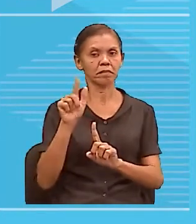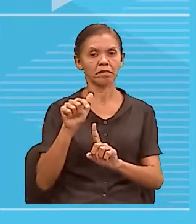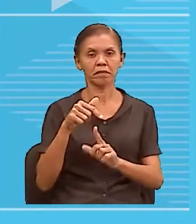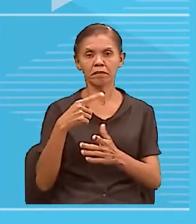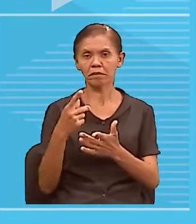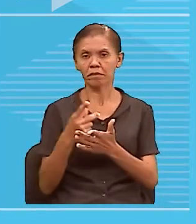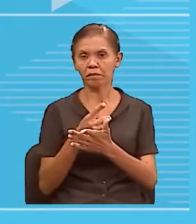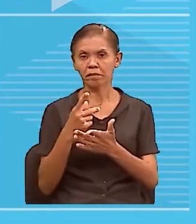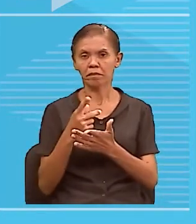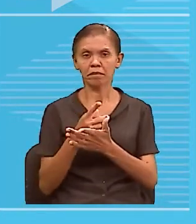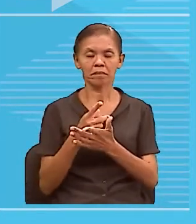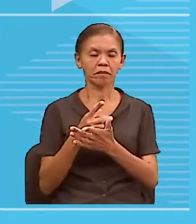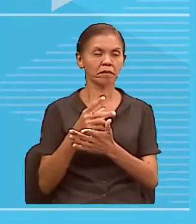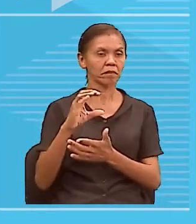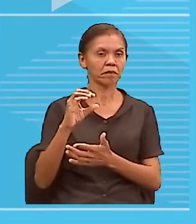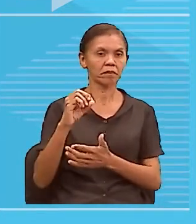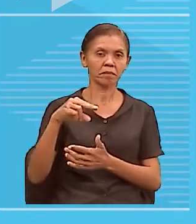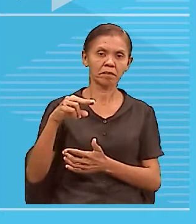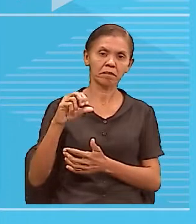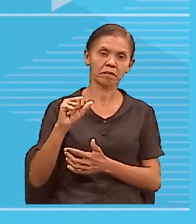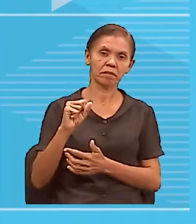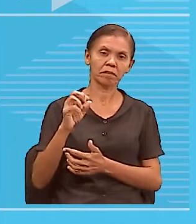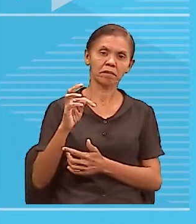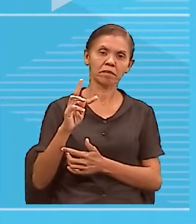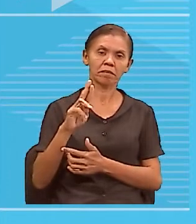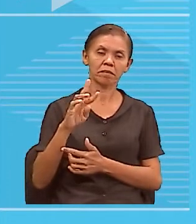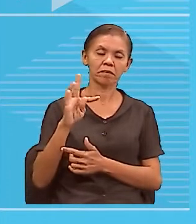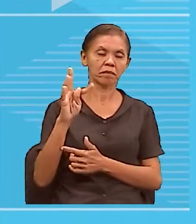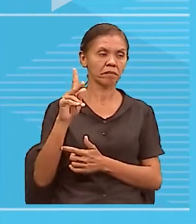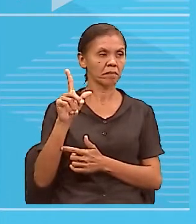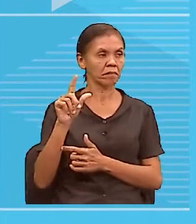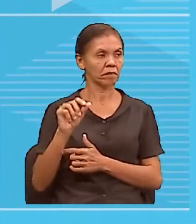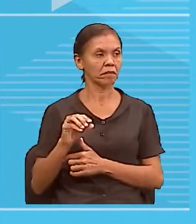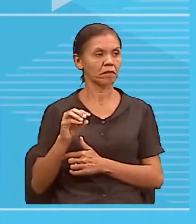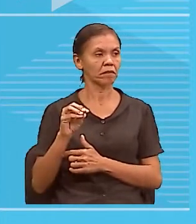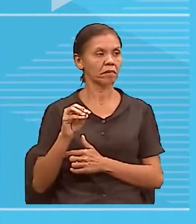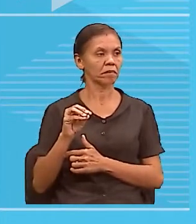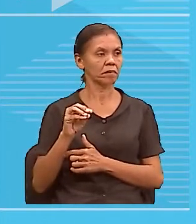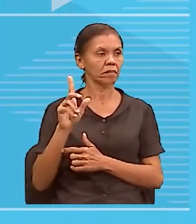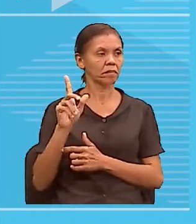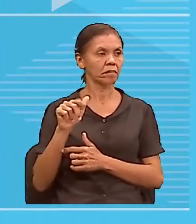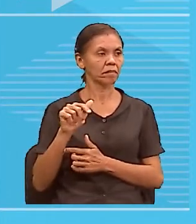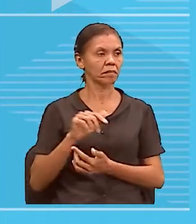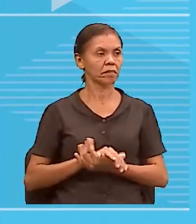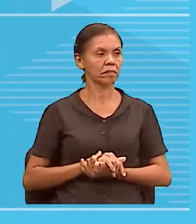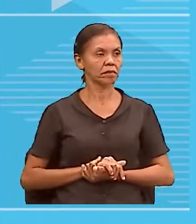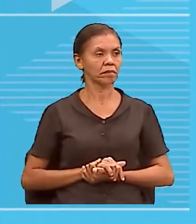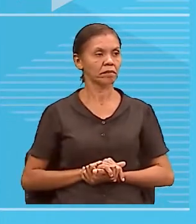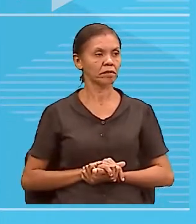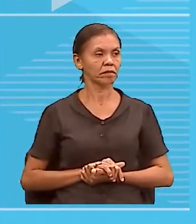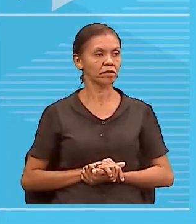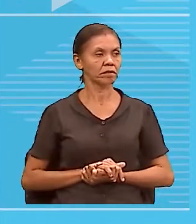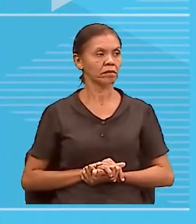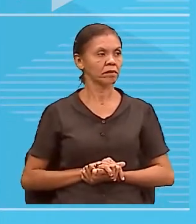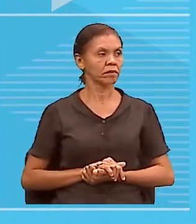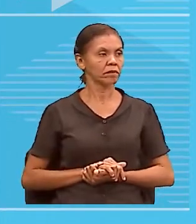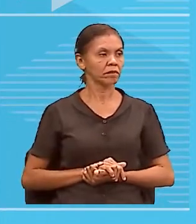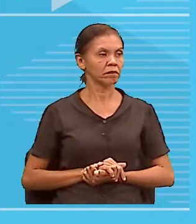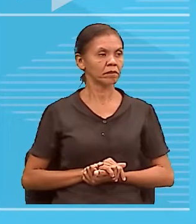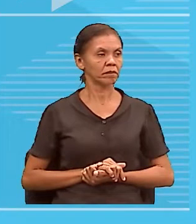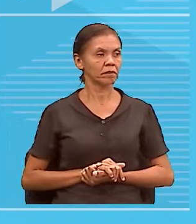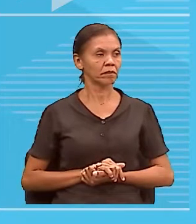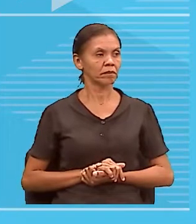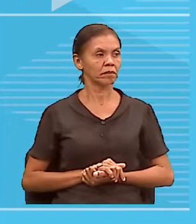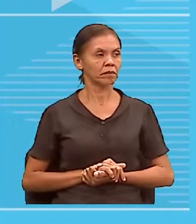não é isso eu acabei de falar para vocês aqui ó né o imperativo afirmativo para vocês outros é só